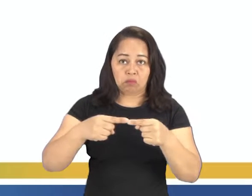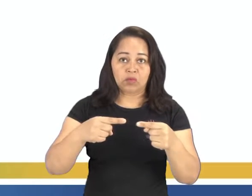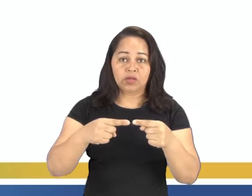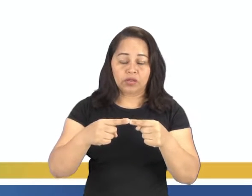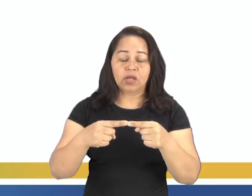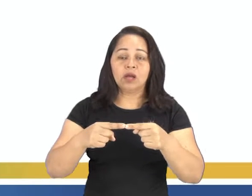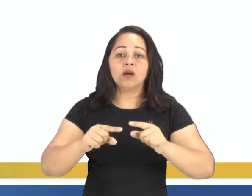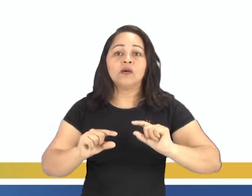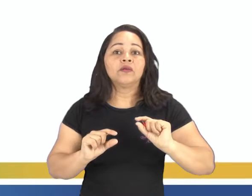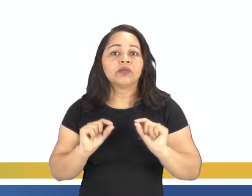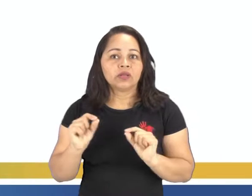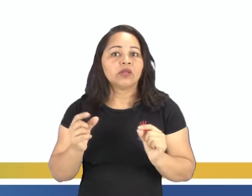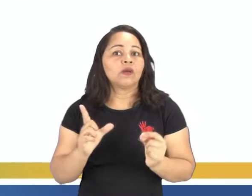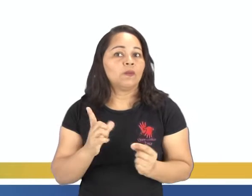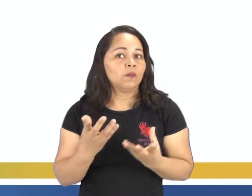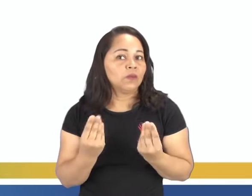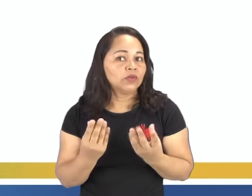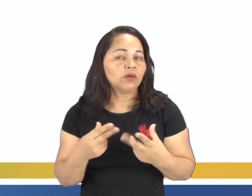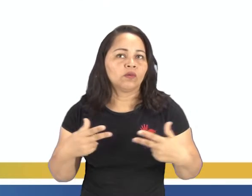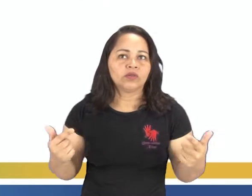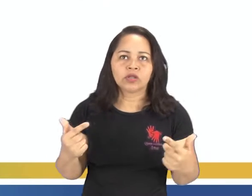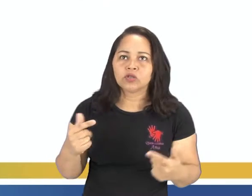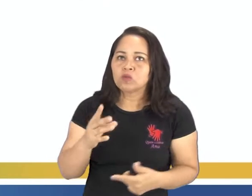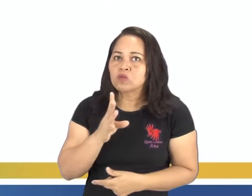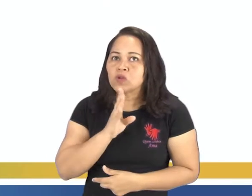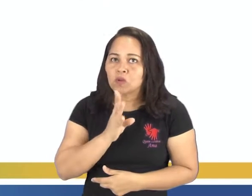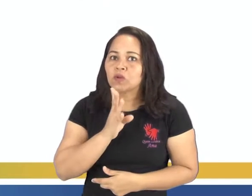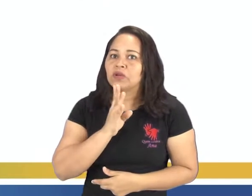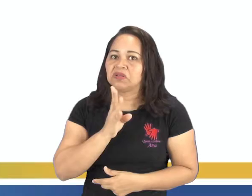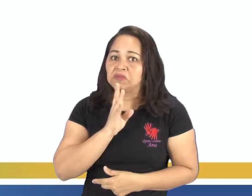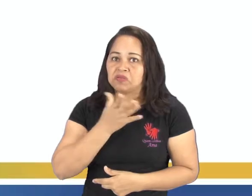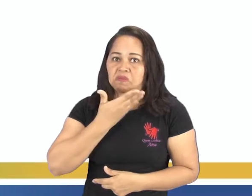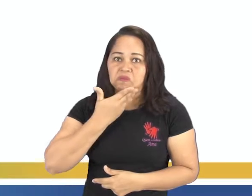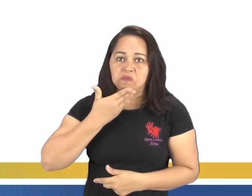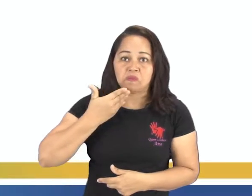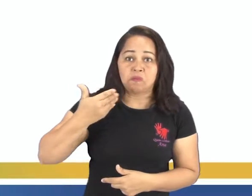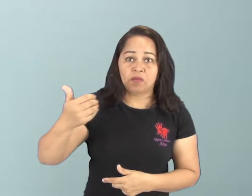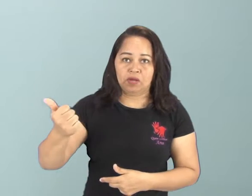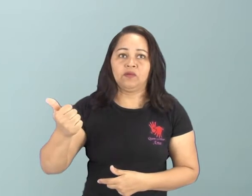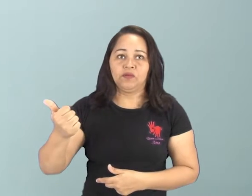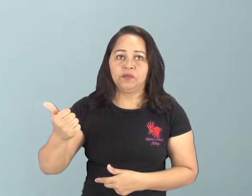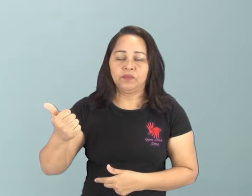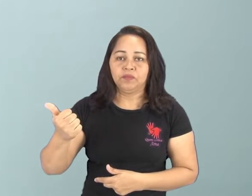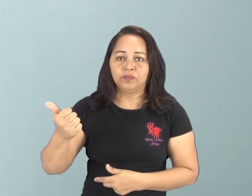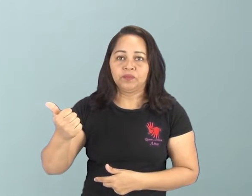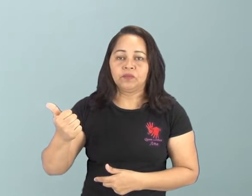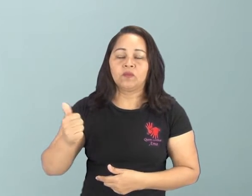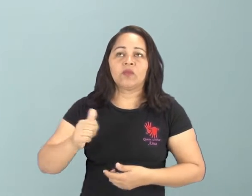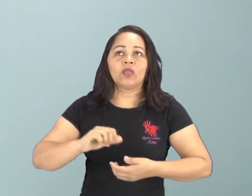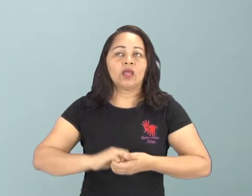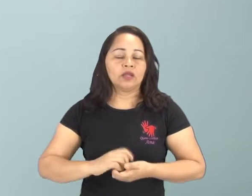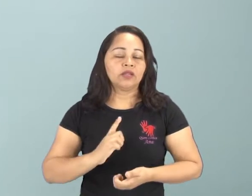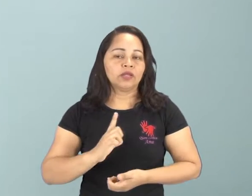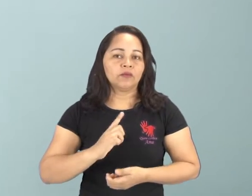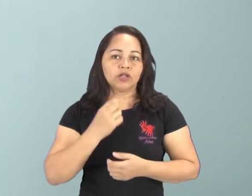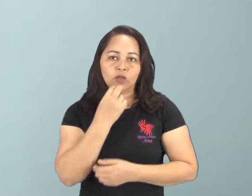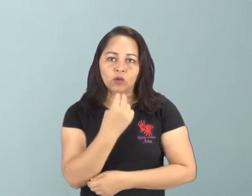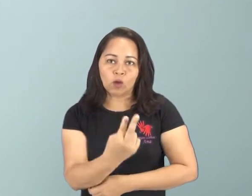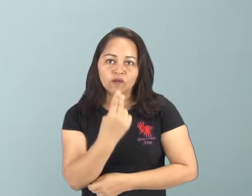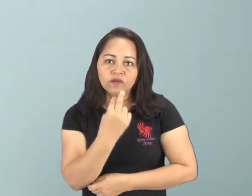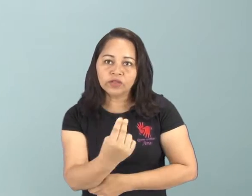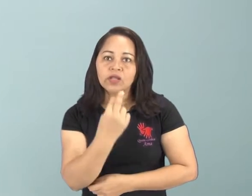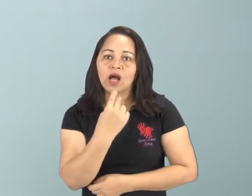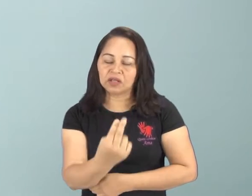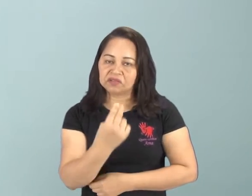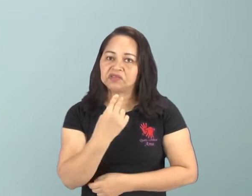muita coisa aí que às vezes a gente desconhece, Mas que traz, assim, muita novidade e que